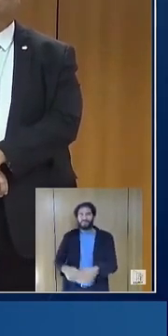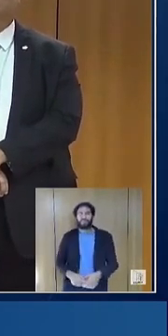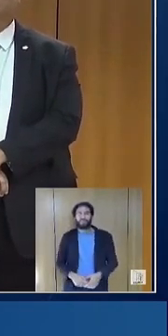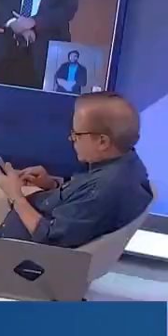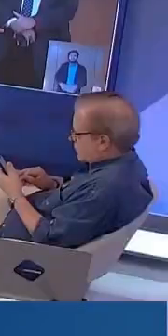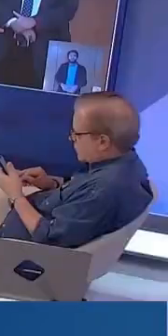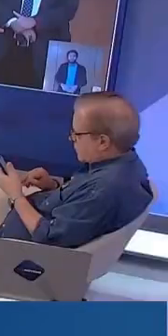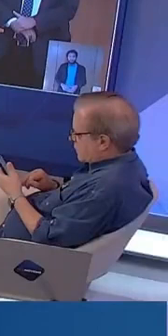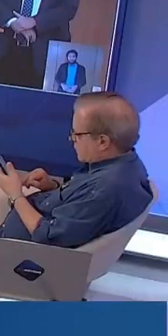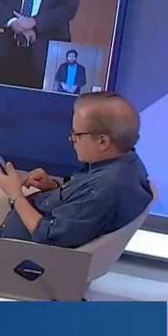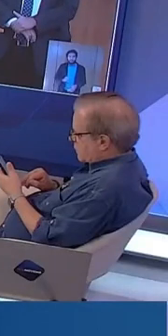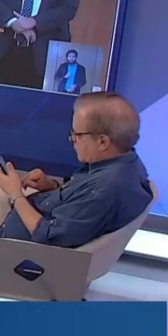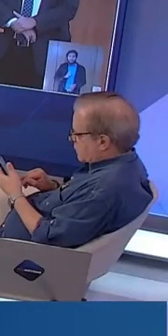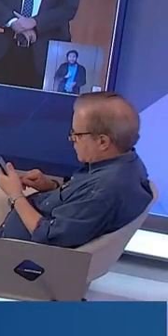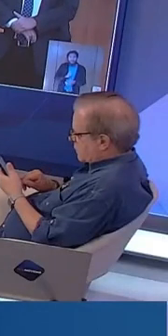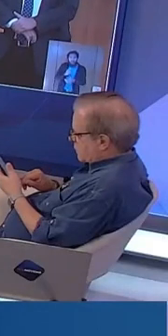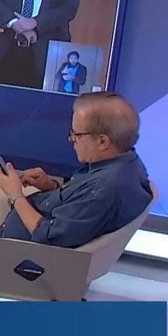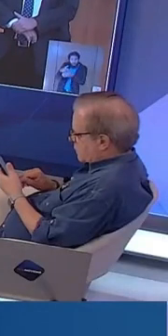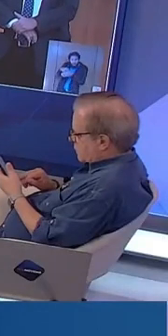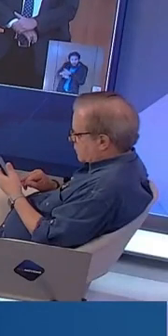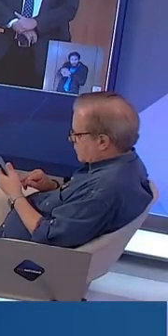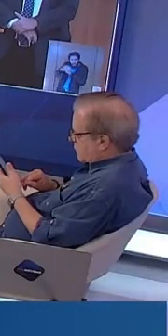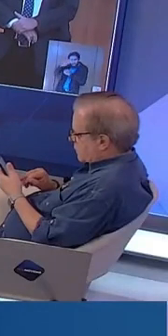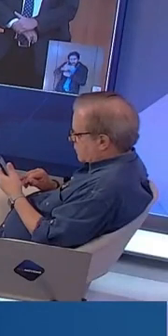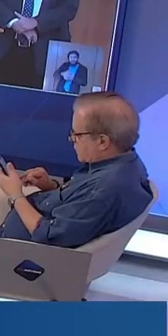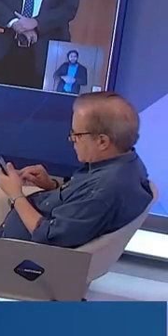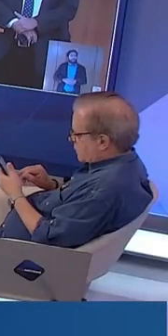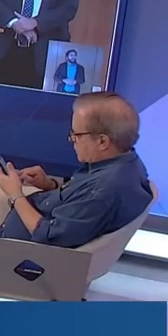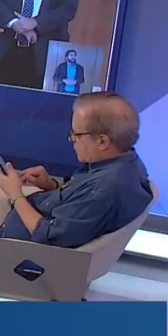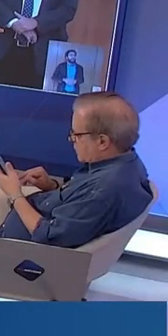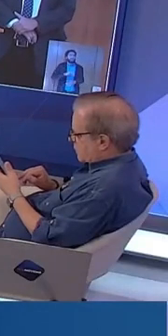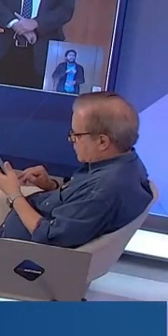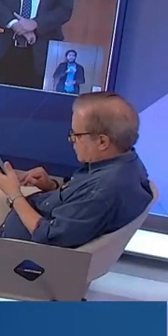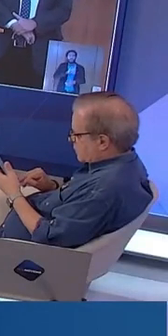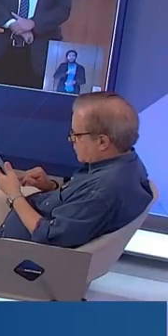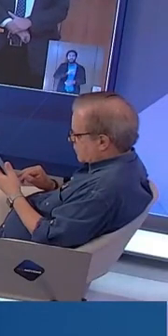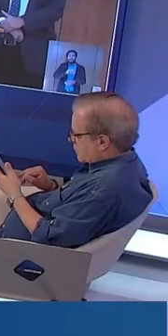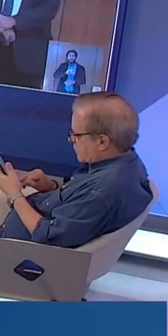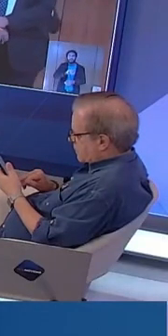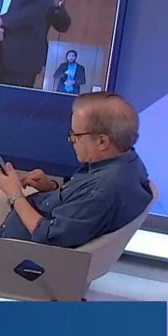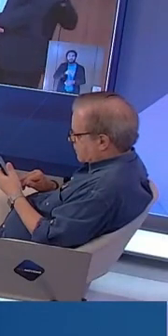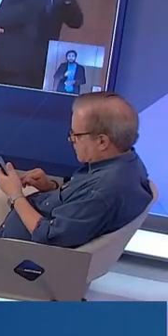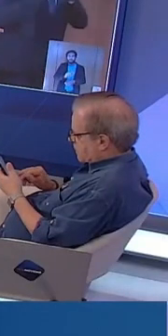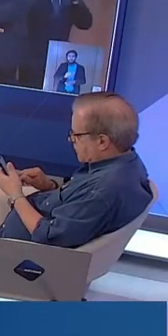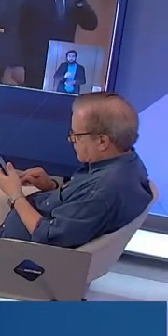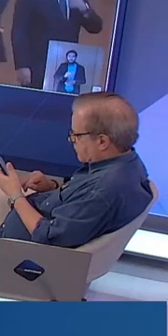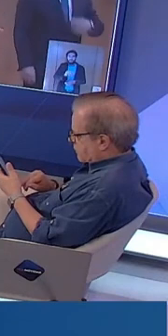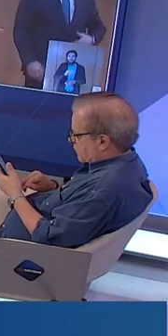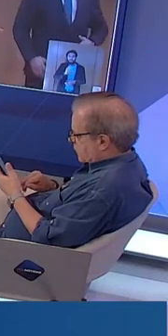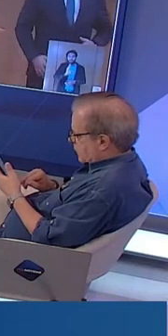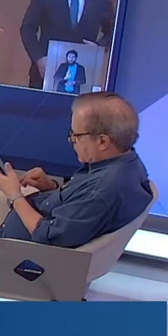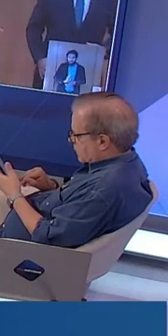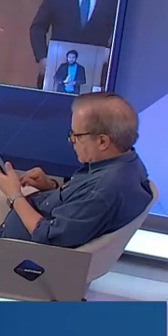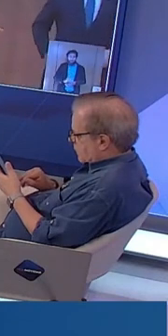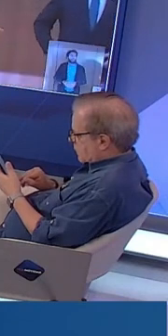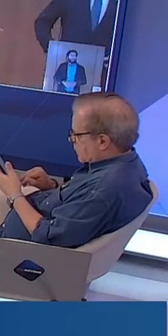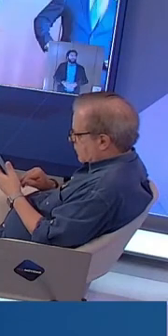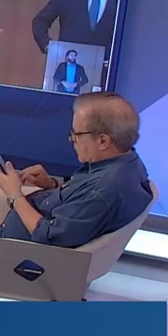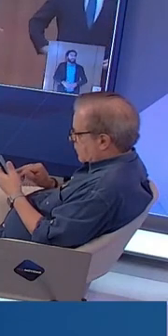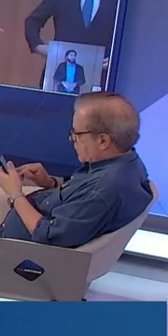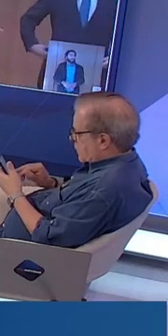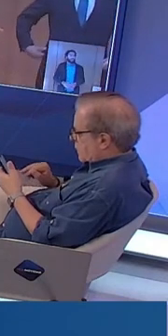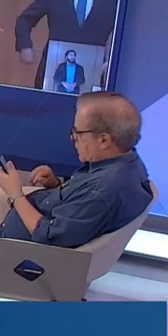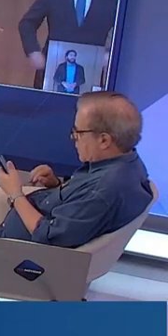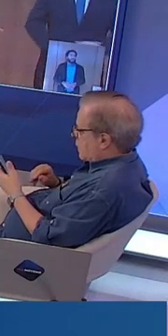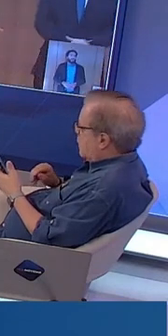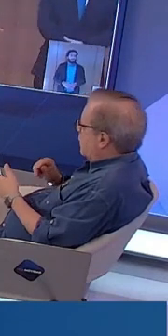Federal, sobretudo, vai ser bastante interessante a gente tentar entender o que é possível, para também não atrapalhar a investigação. Imagino que muitos aspectos nem